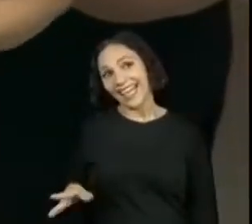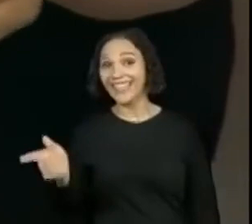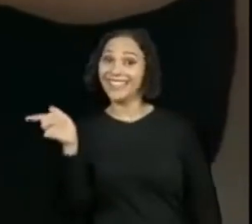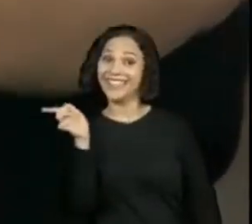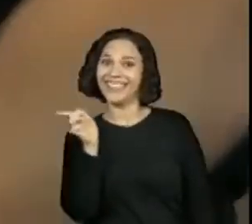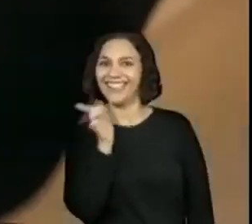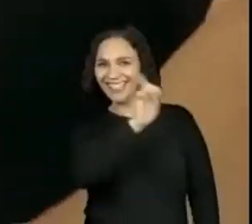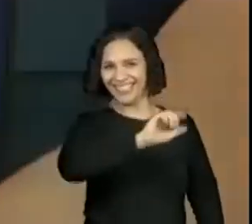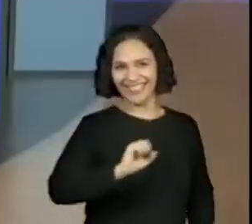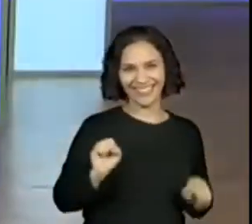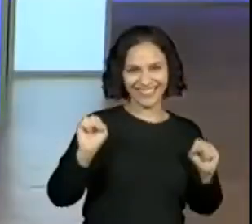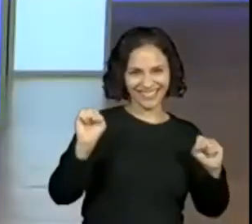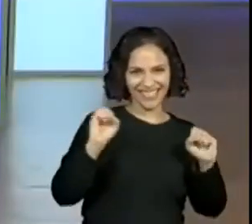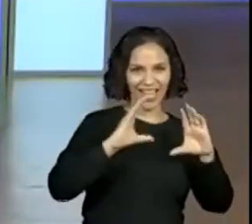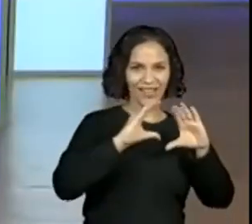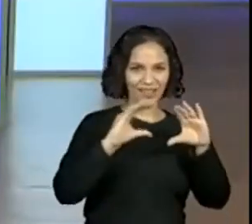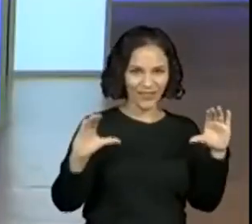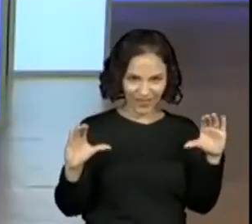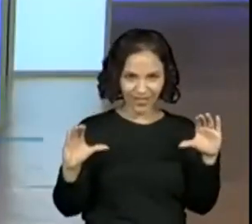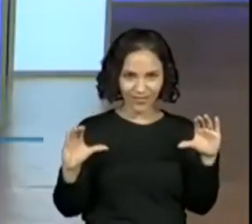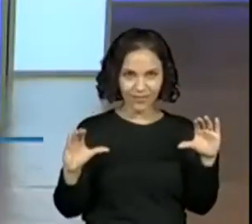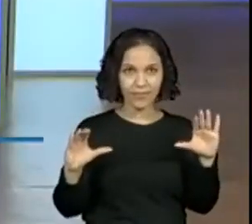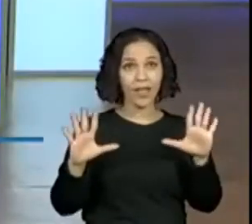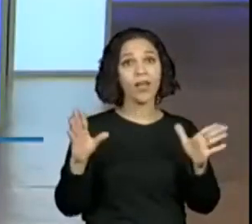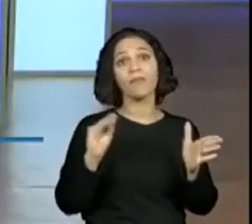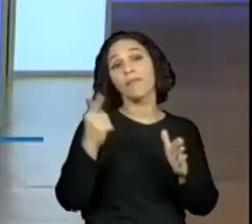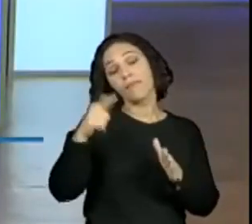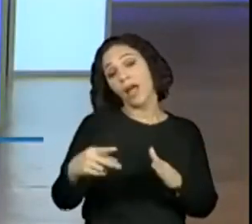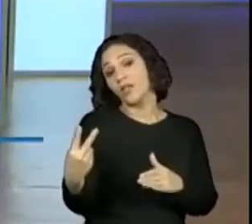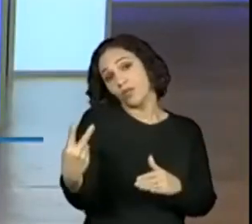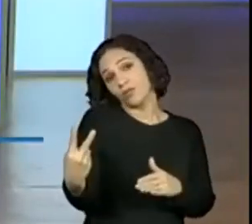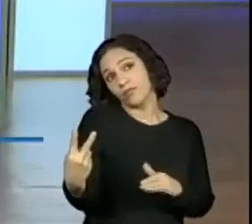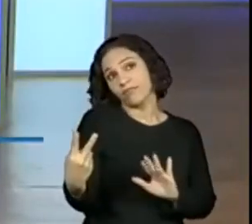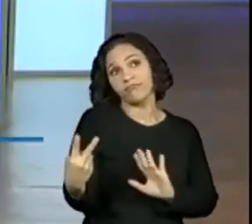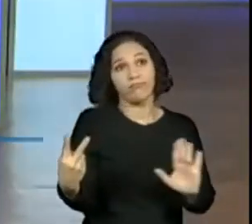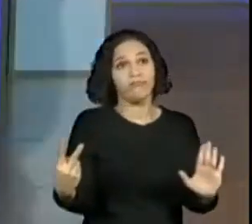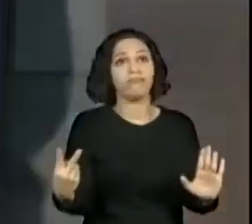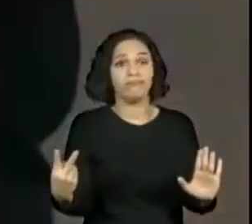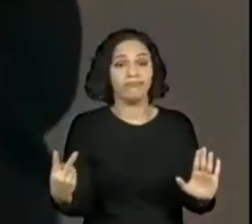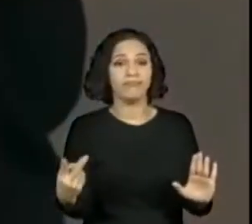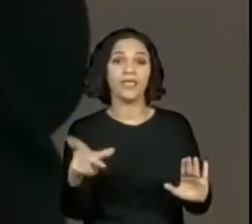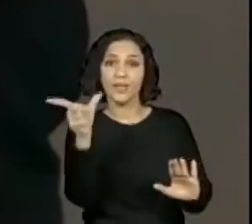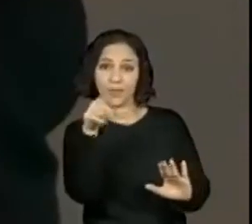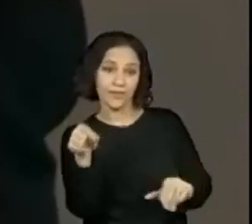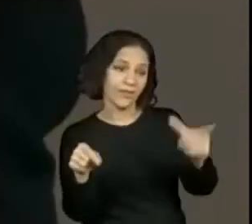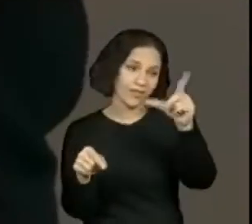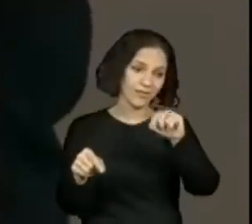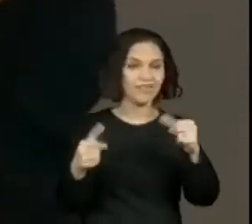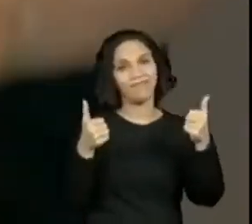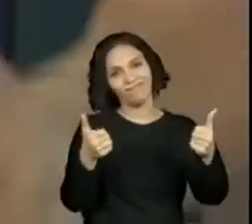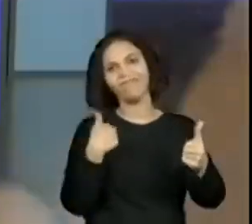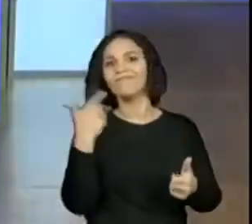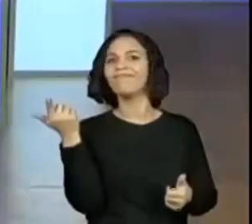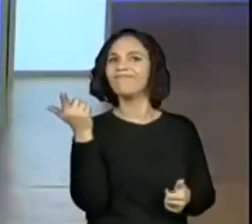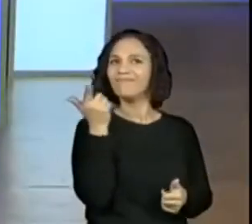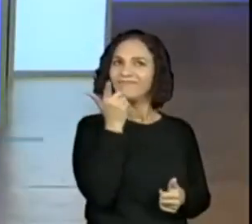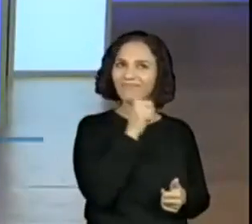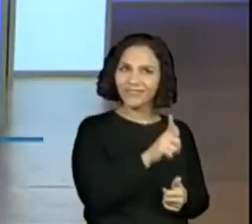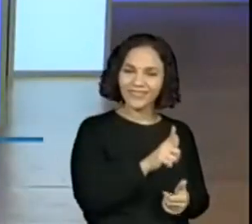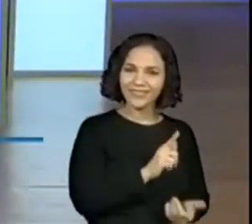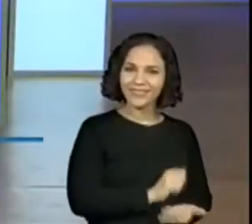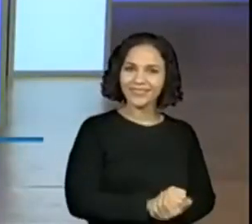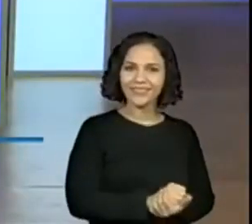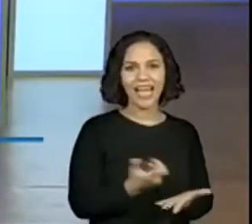ganhei nuvem Ah então já que treino vez só tem mais duas peças lua ganhei